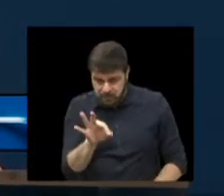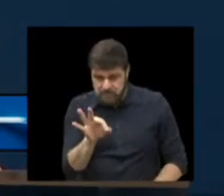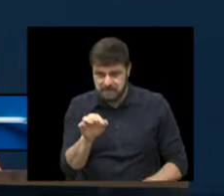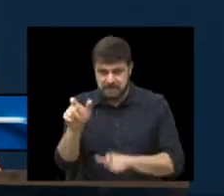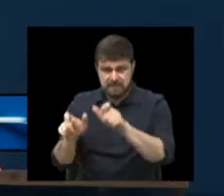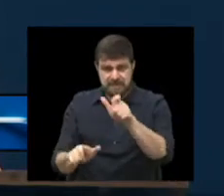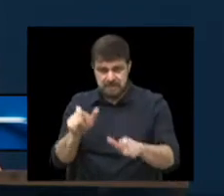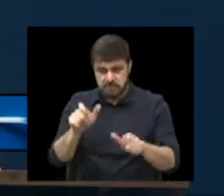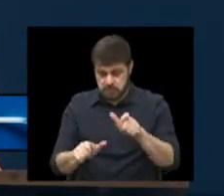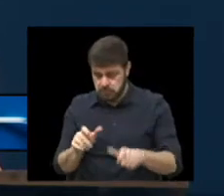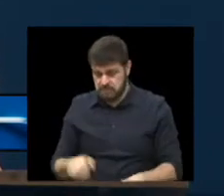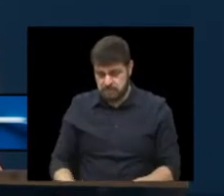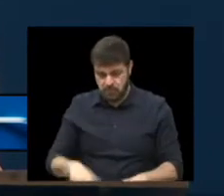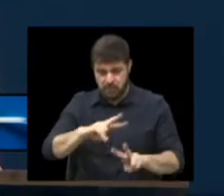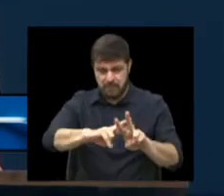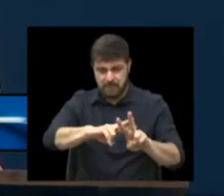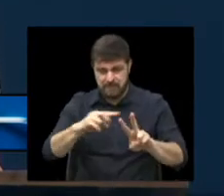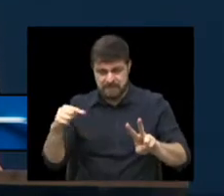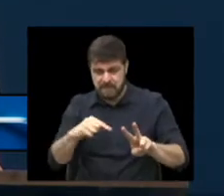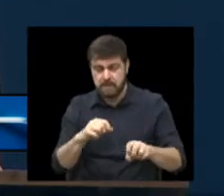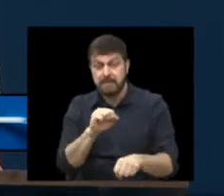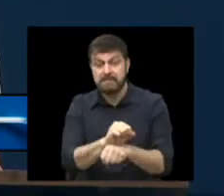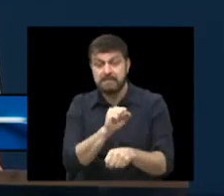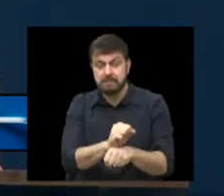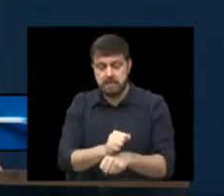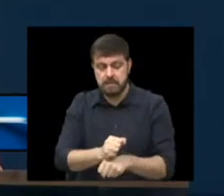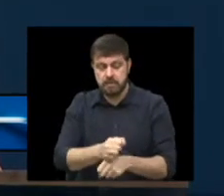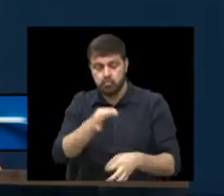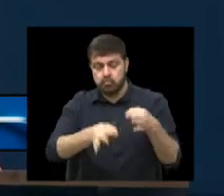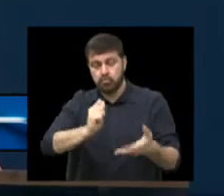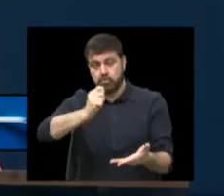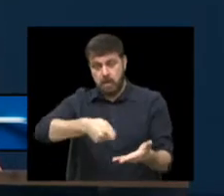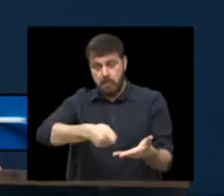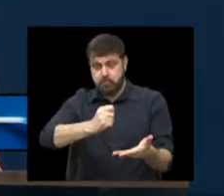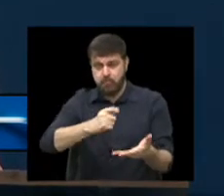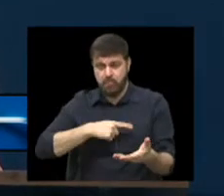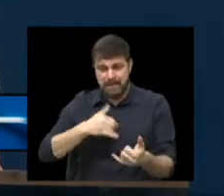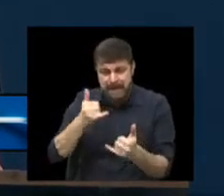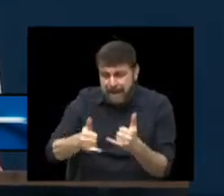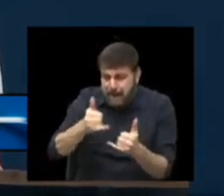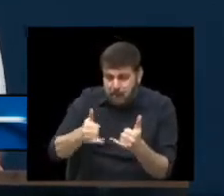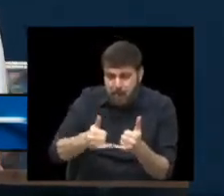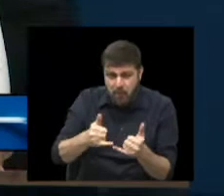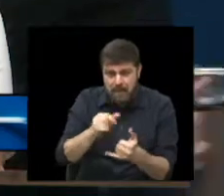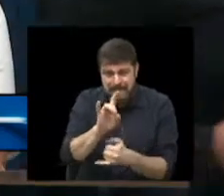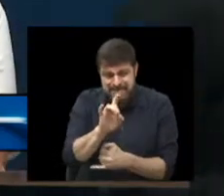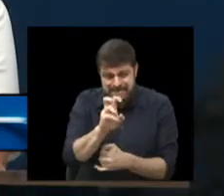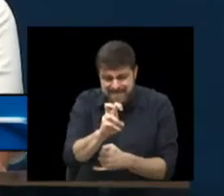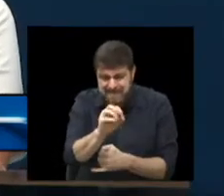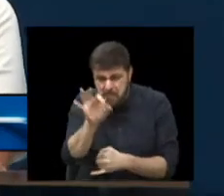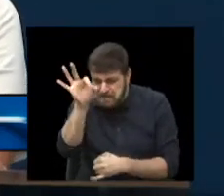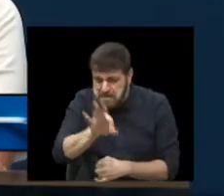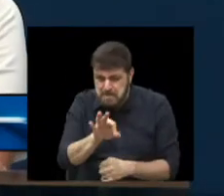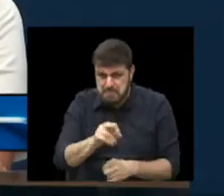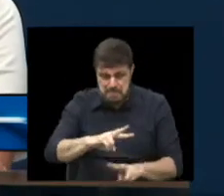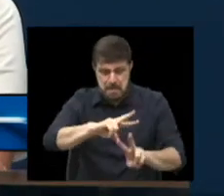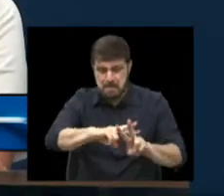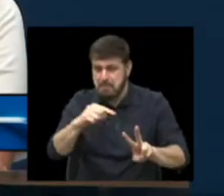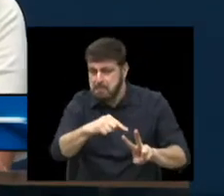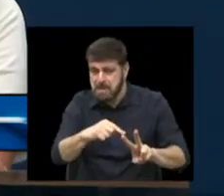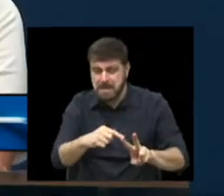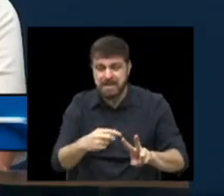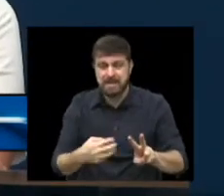preso provisório, está aguardando julgamento. Então, quase metade da população que está presa sem ser